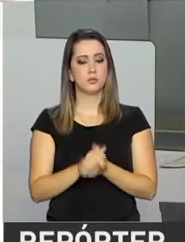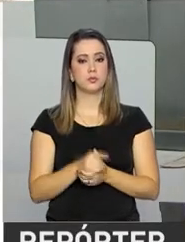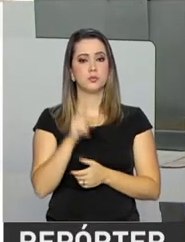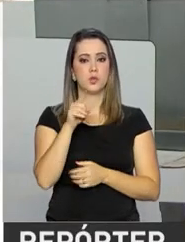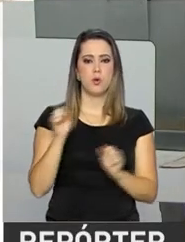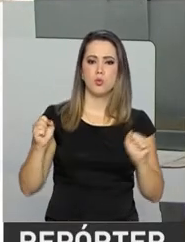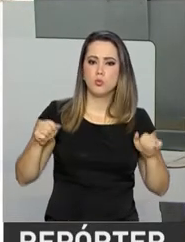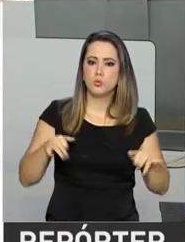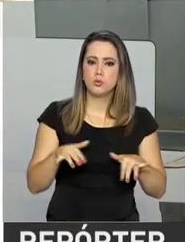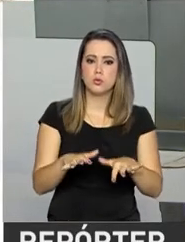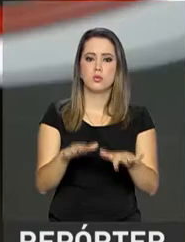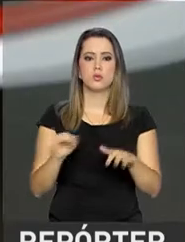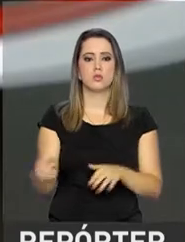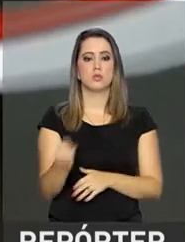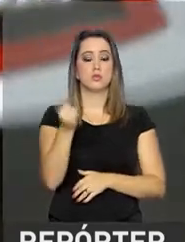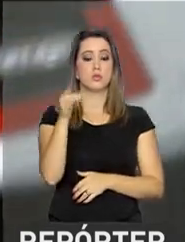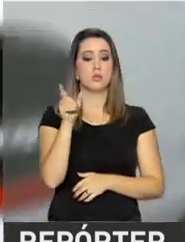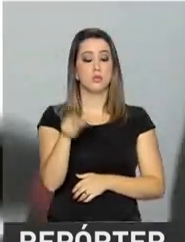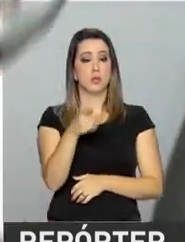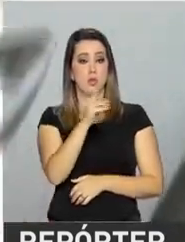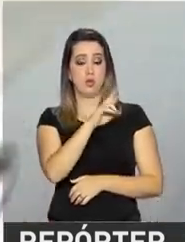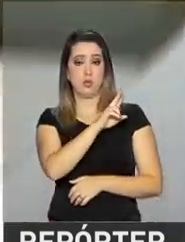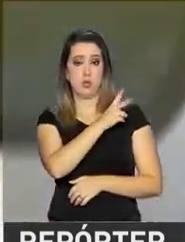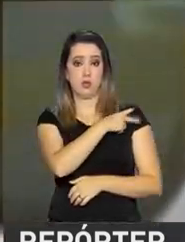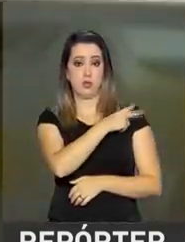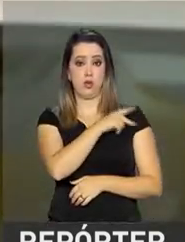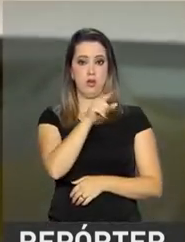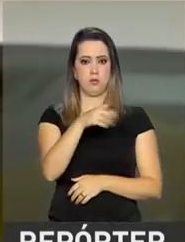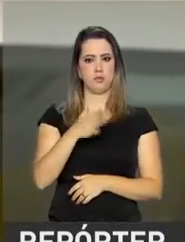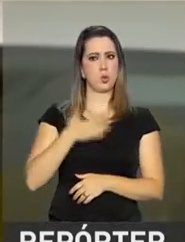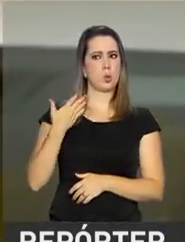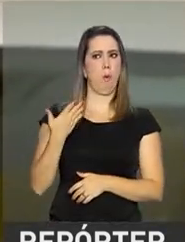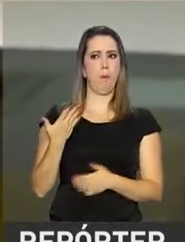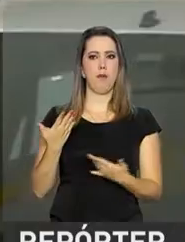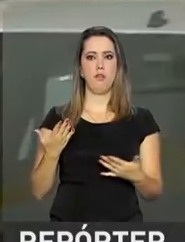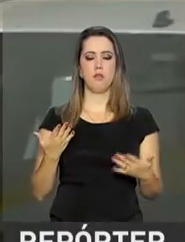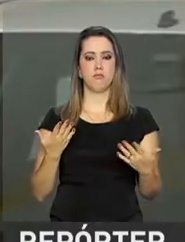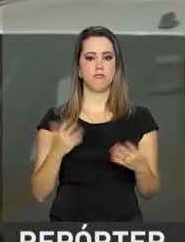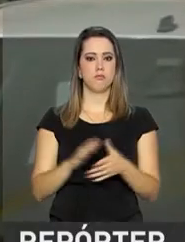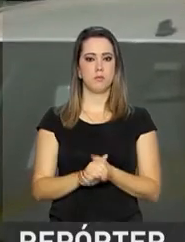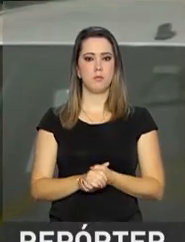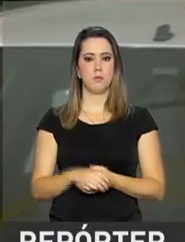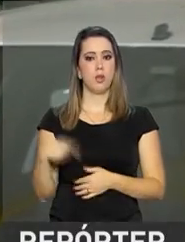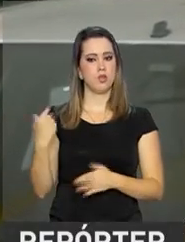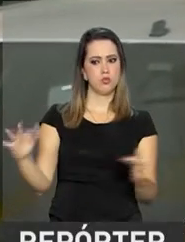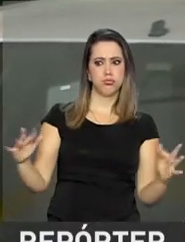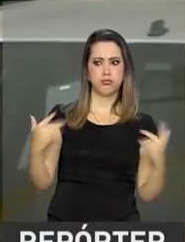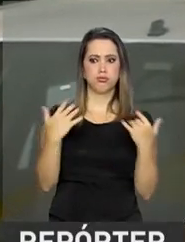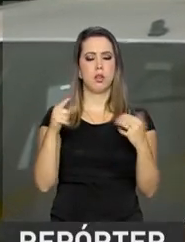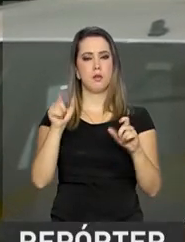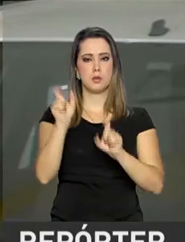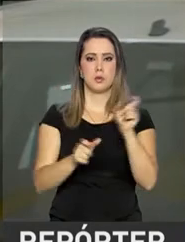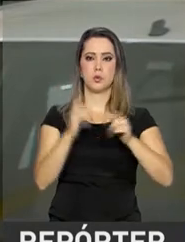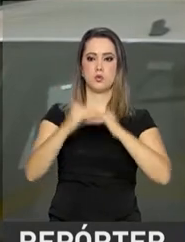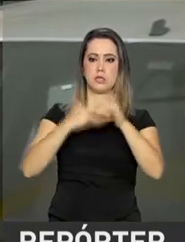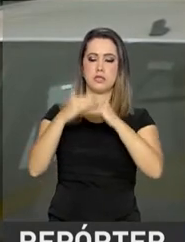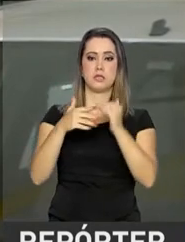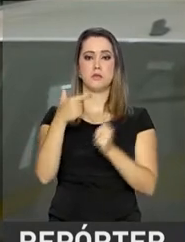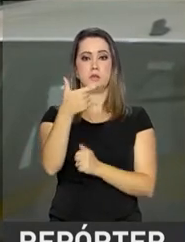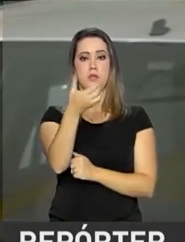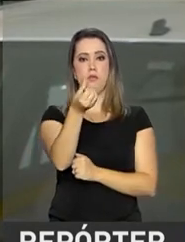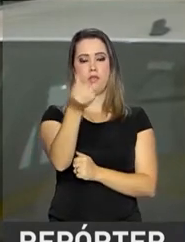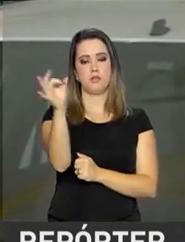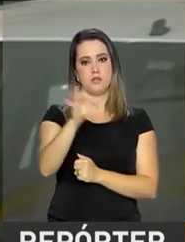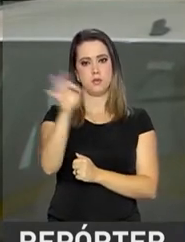tão intenso em janeiro que o gerente desta loja ficou surpreso a gente teve um crescimento de 26 6 por cento comparando